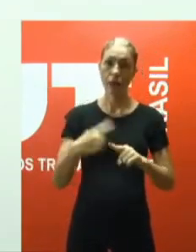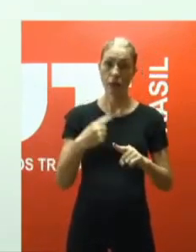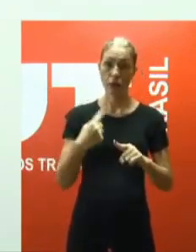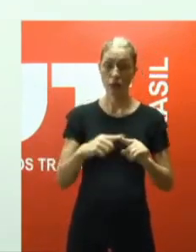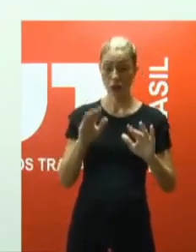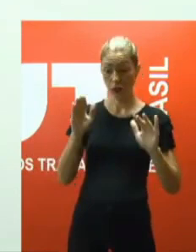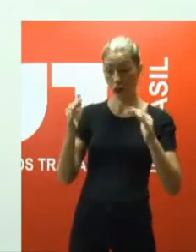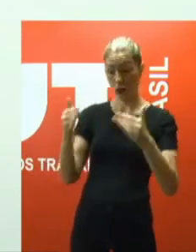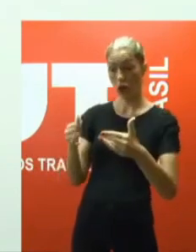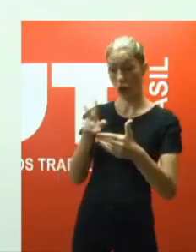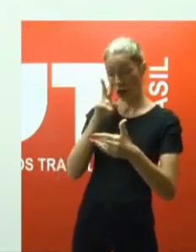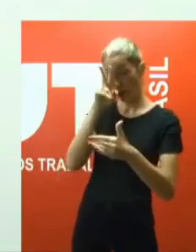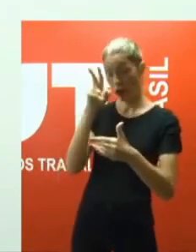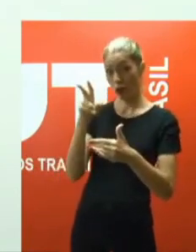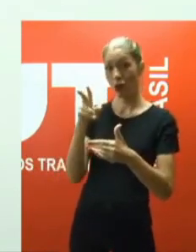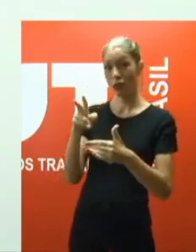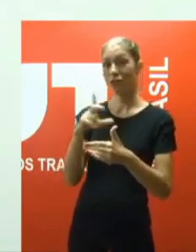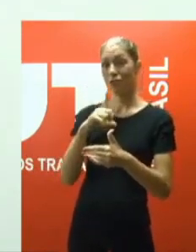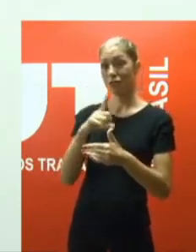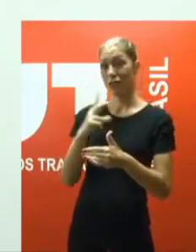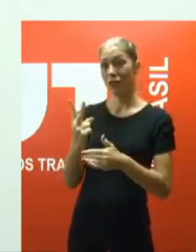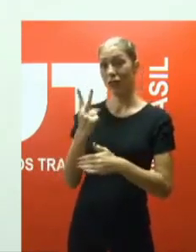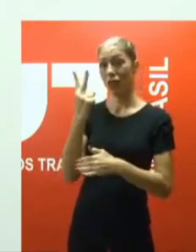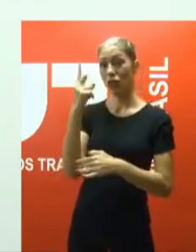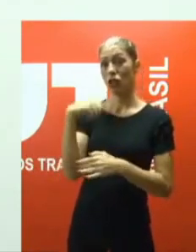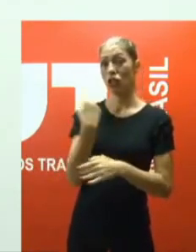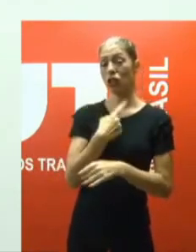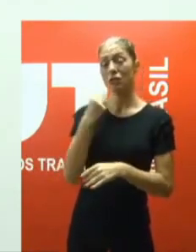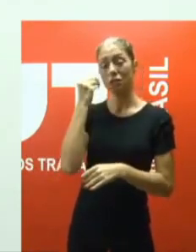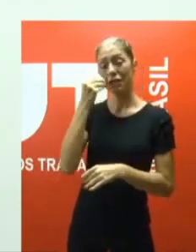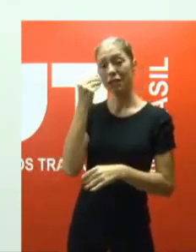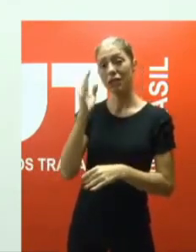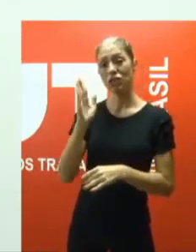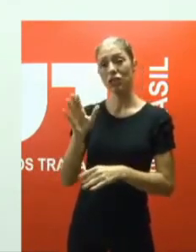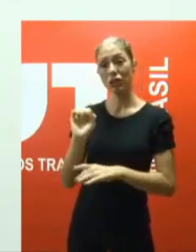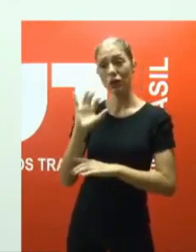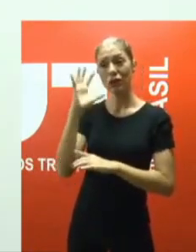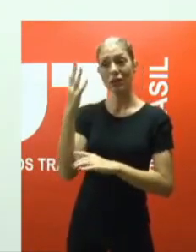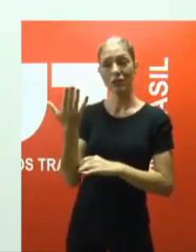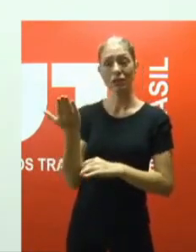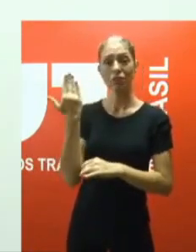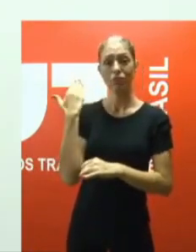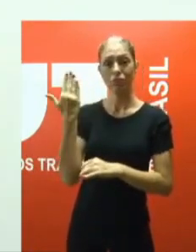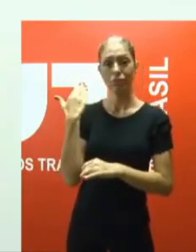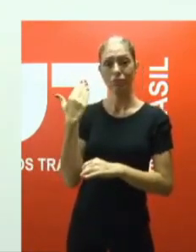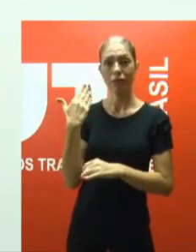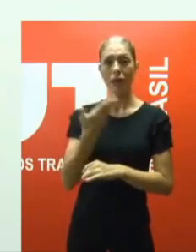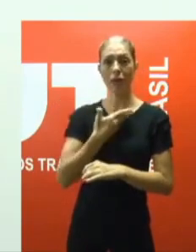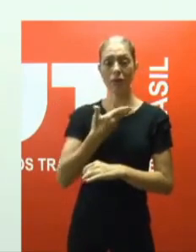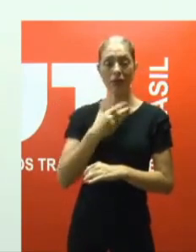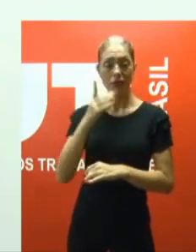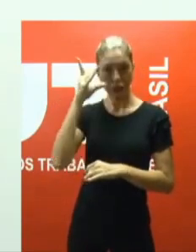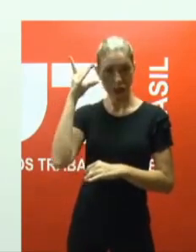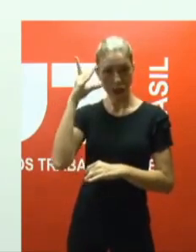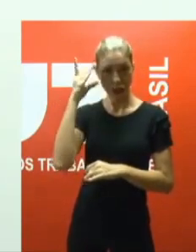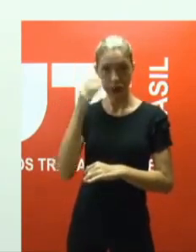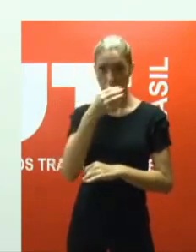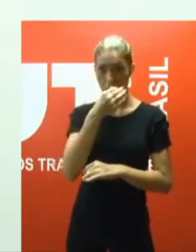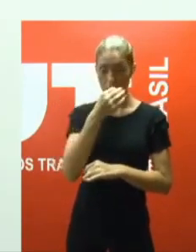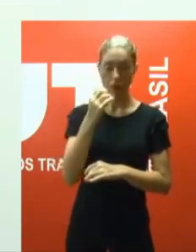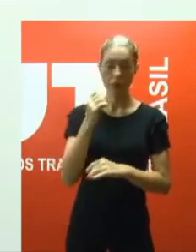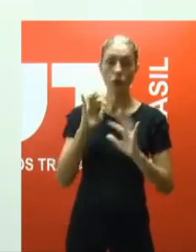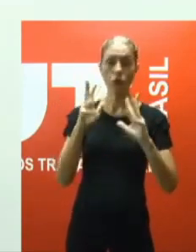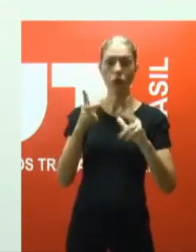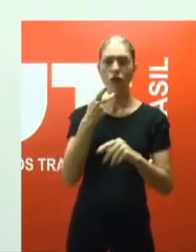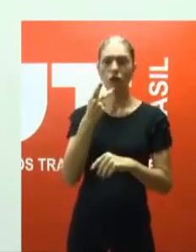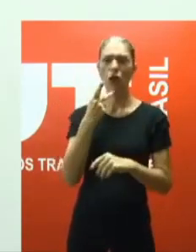correlação de força vale muito. E nós já temos a experiência do que aconteceu com a companheira Dilma. Todo mundo dizia, não,